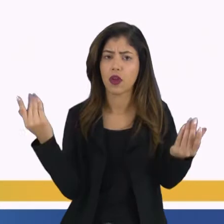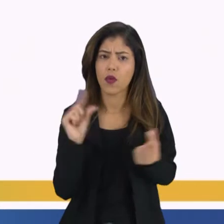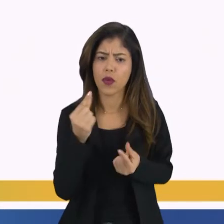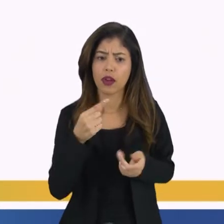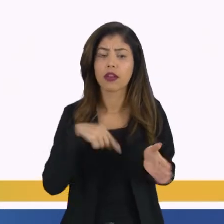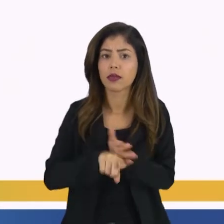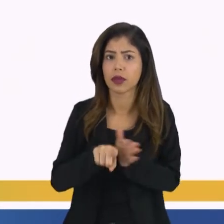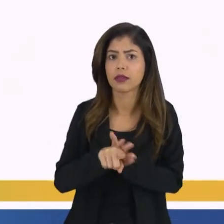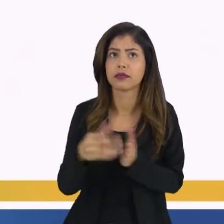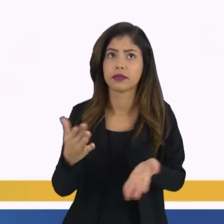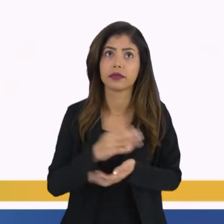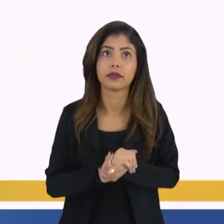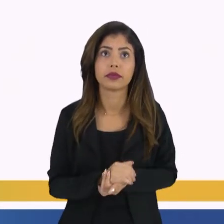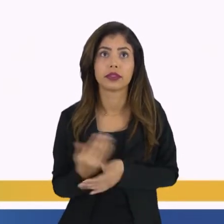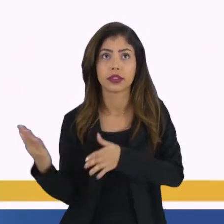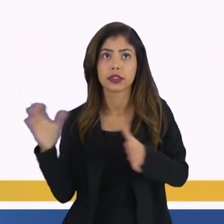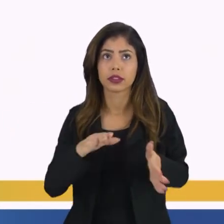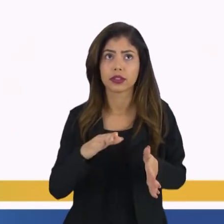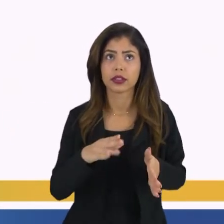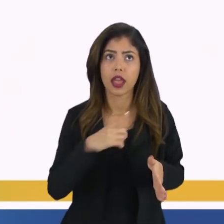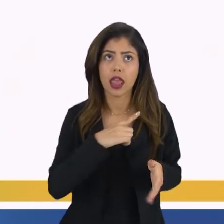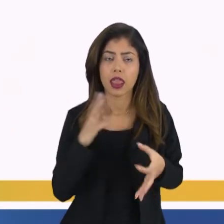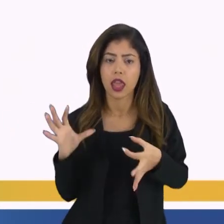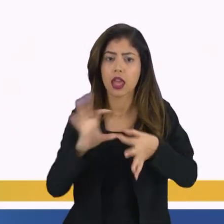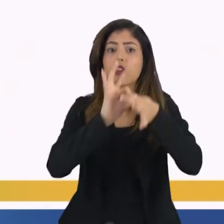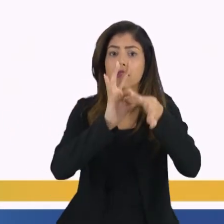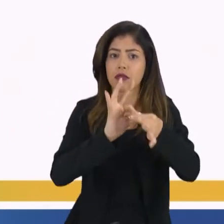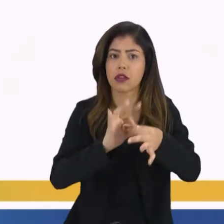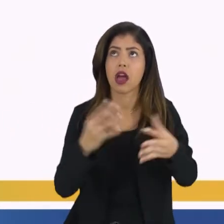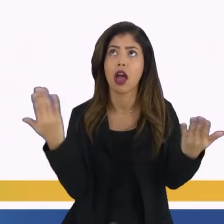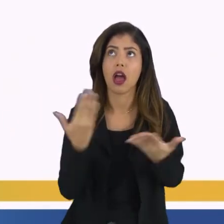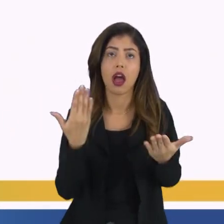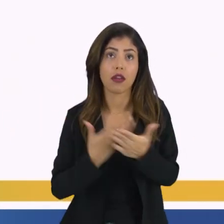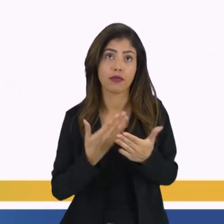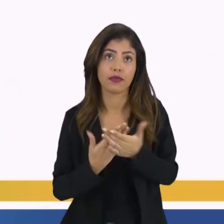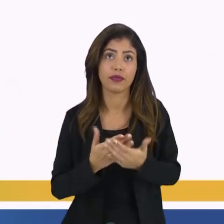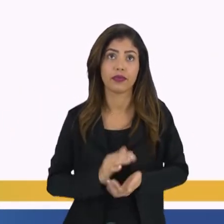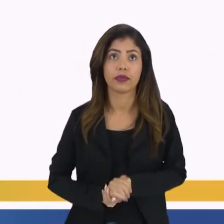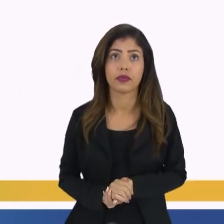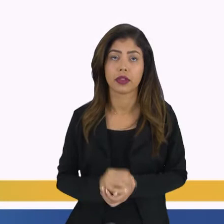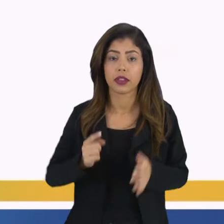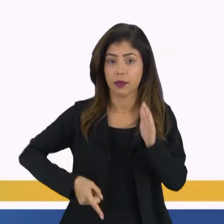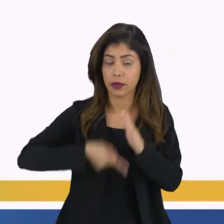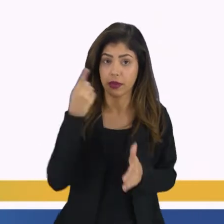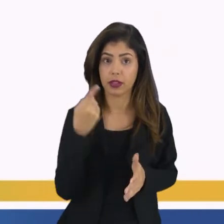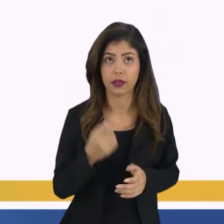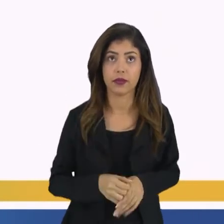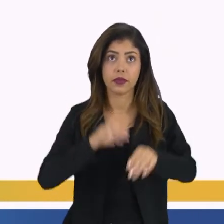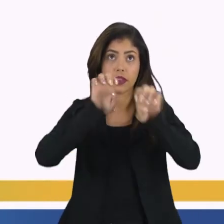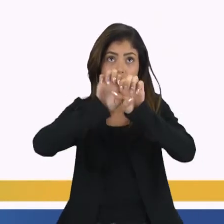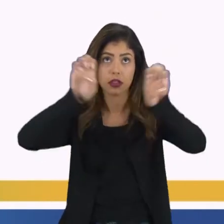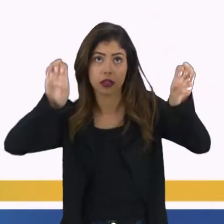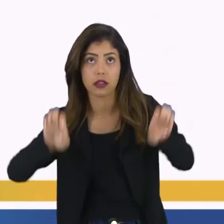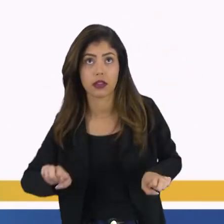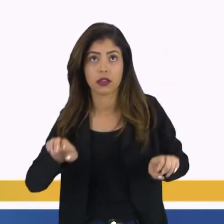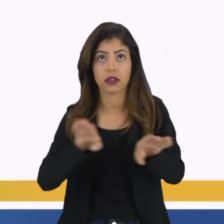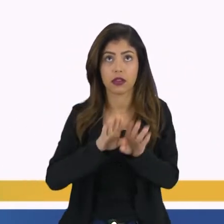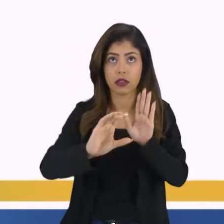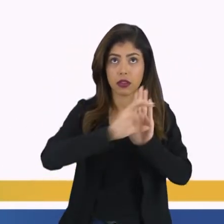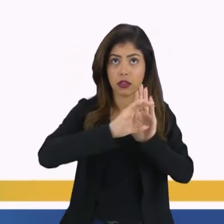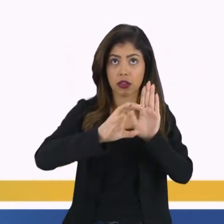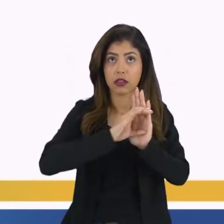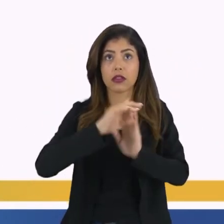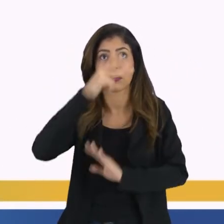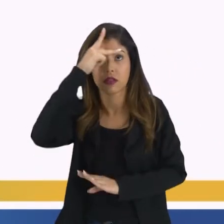questões, atentando aí, fazendo uma conexão com a nossa aula de hoje, certo? Vamos lá, gente. A primeira questão, acompanhe comigo. A estruturação